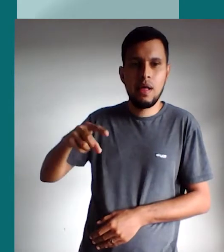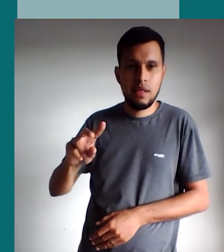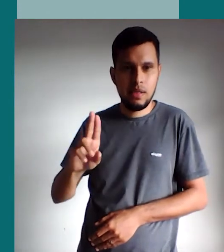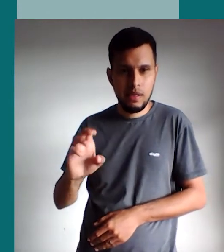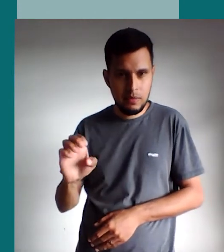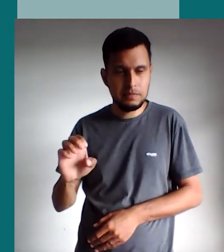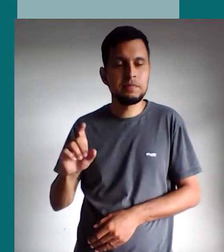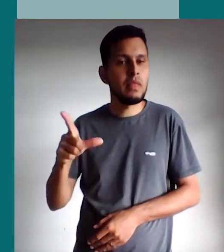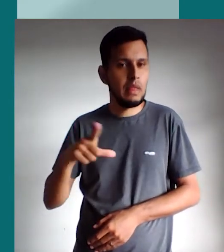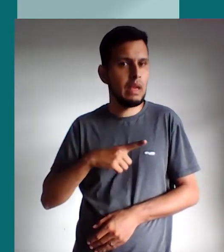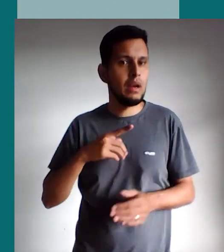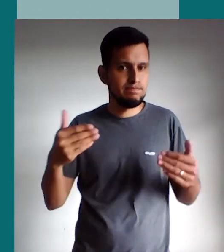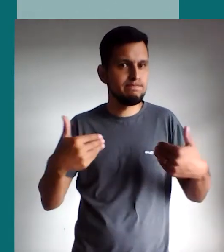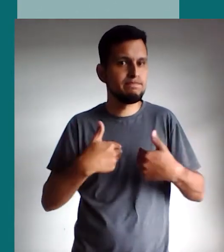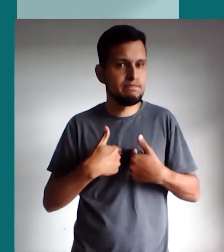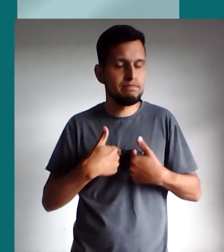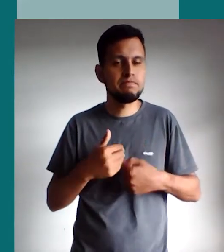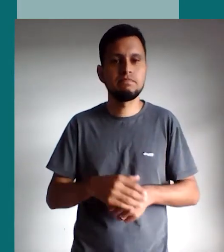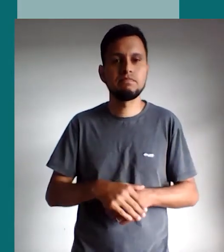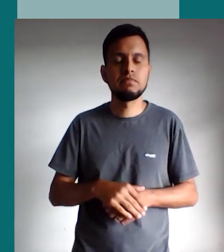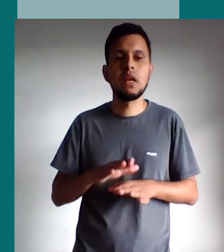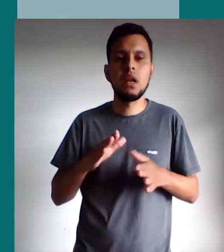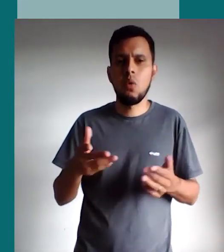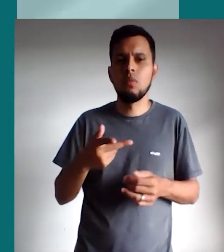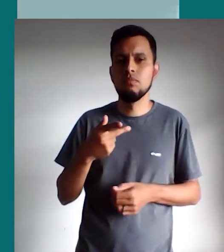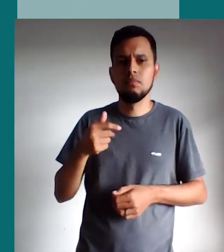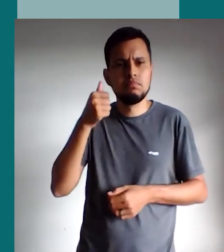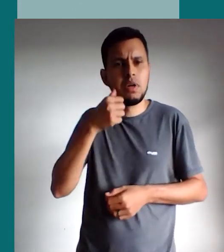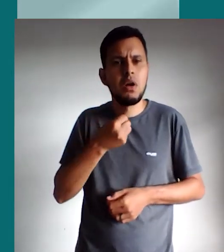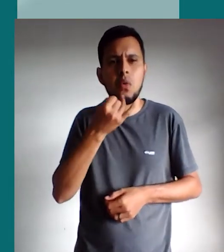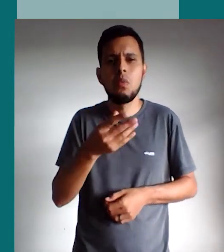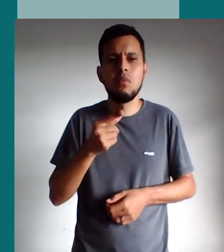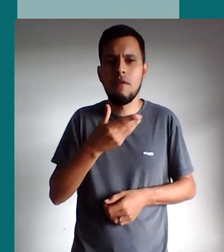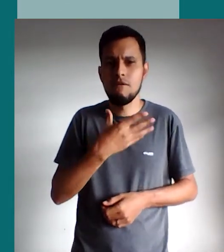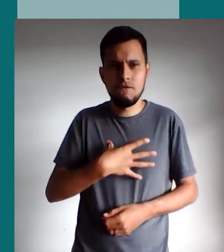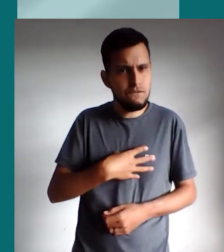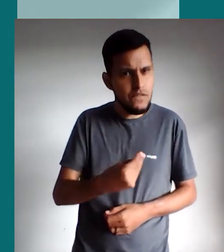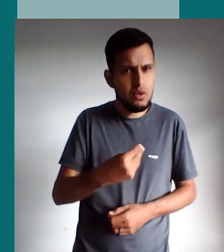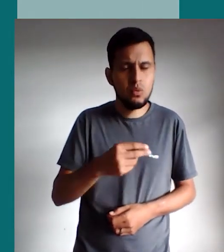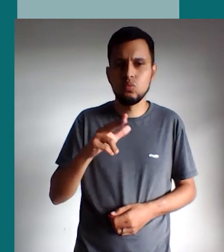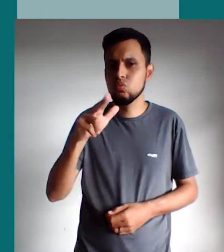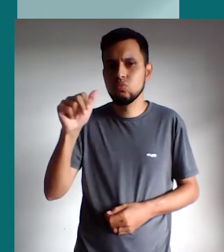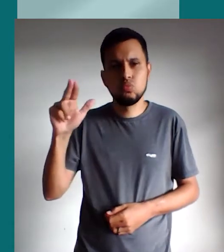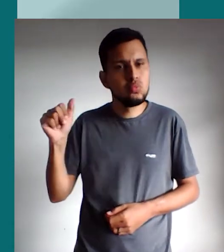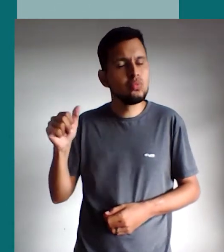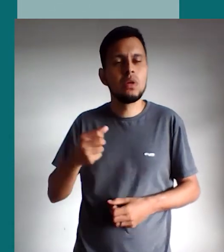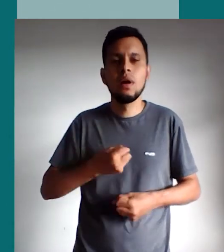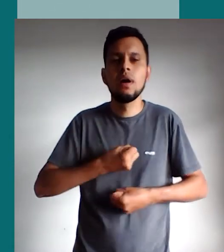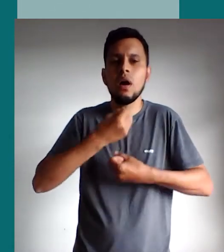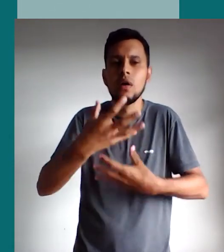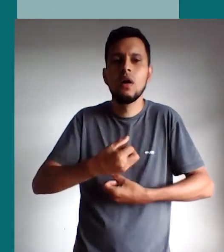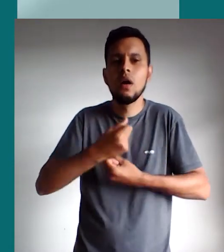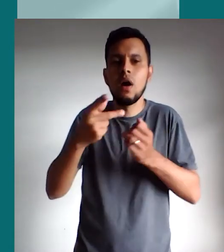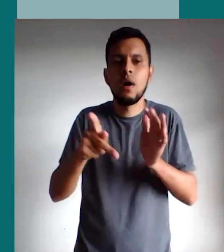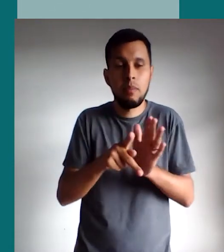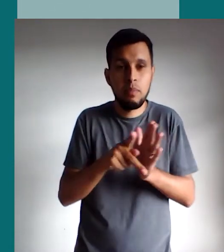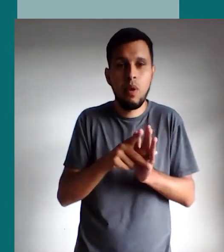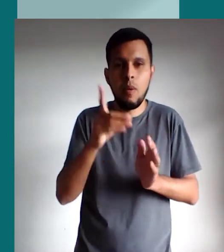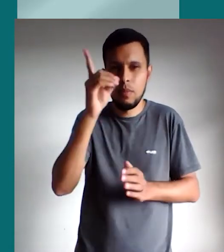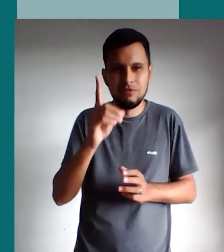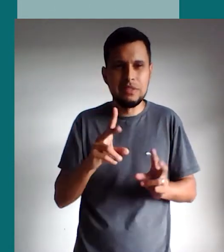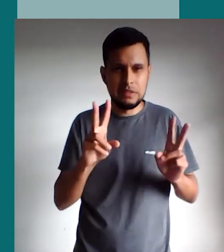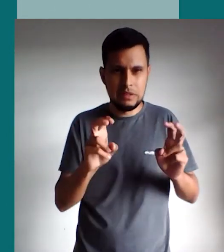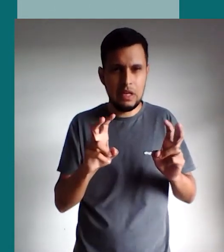conta que o André, ele nunca falou muito da deficiência dele, né, com a família, ele sempre foi muito fechado